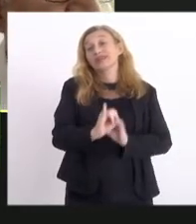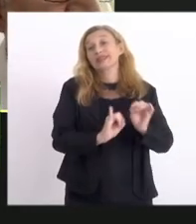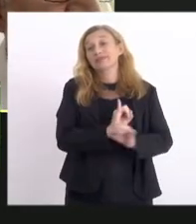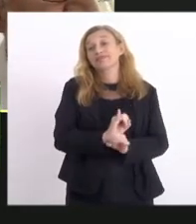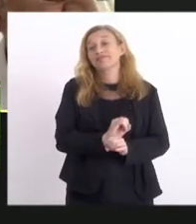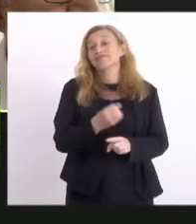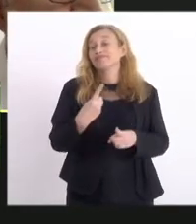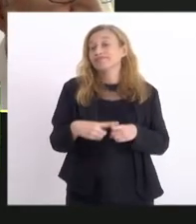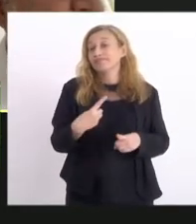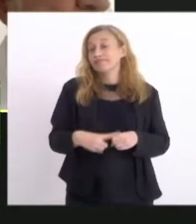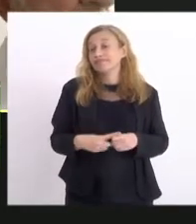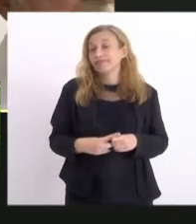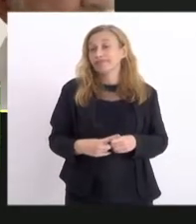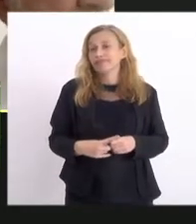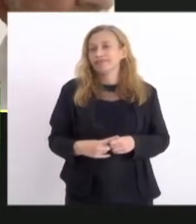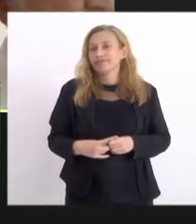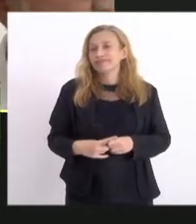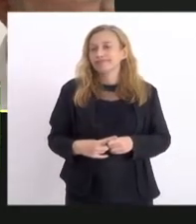Porque